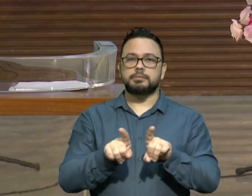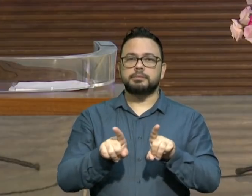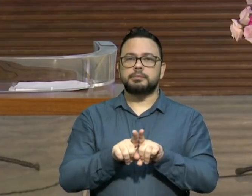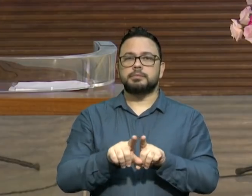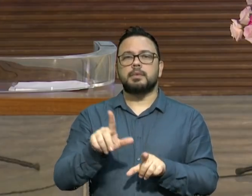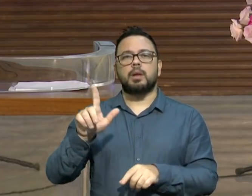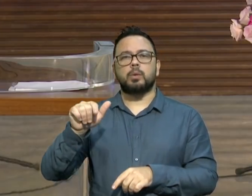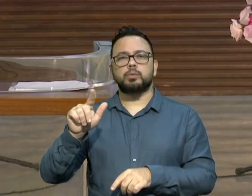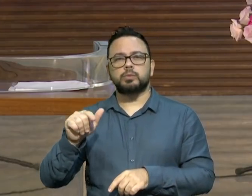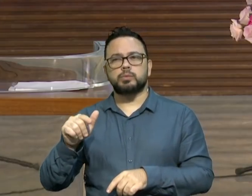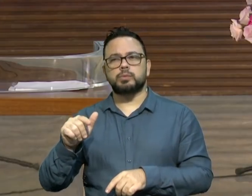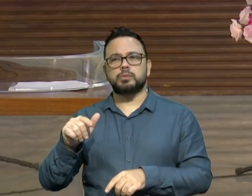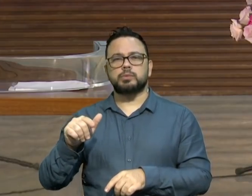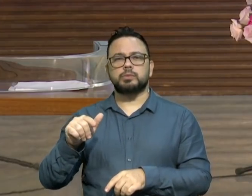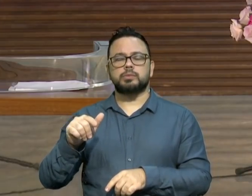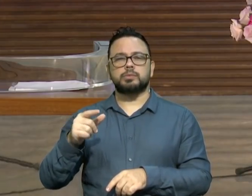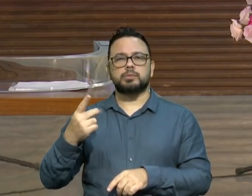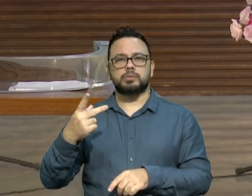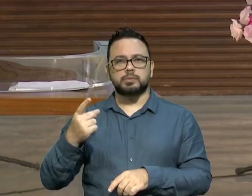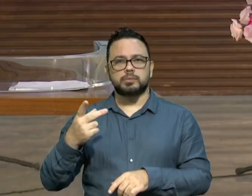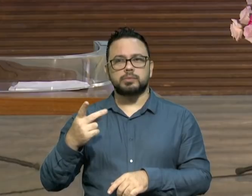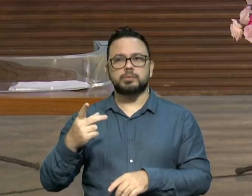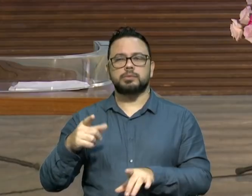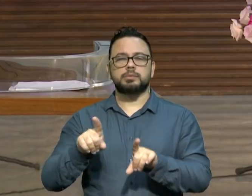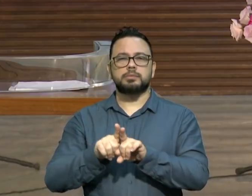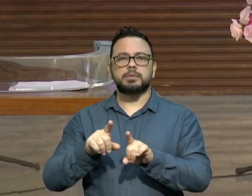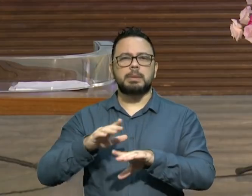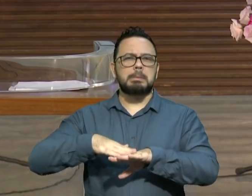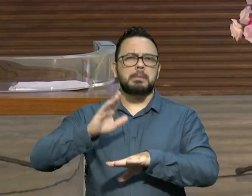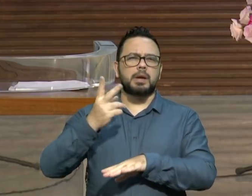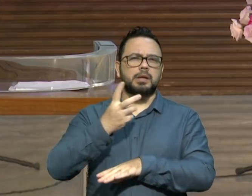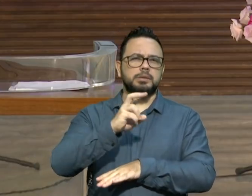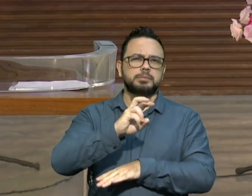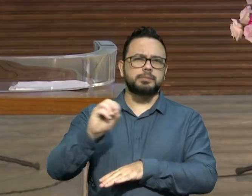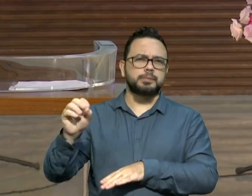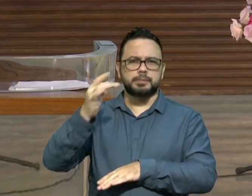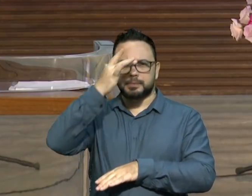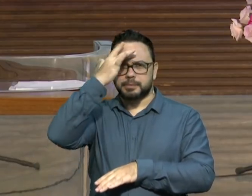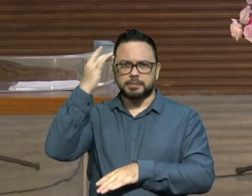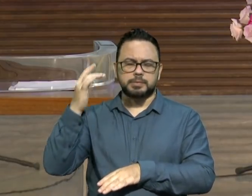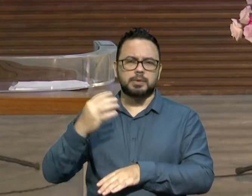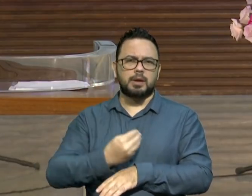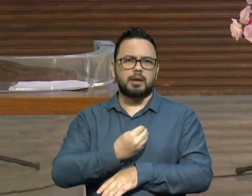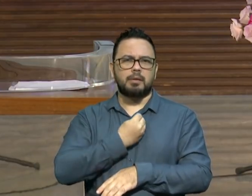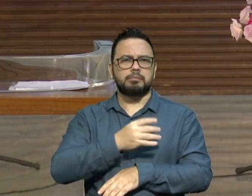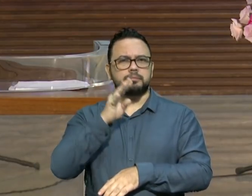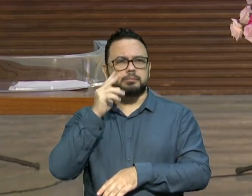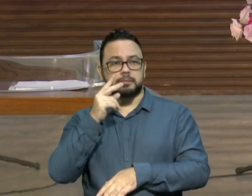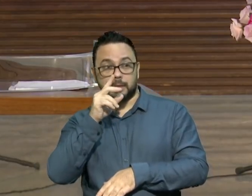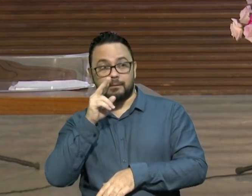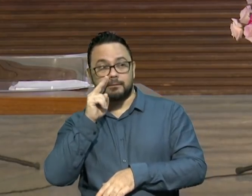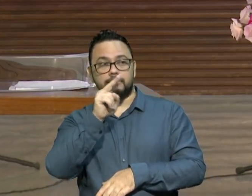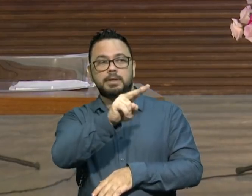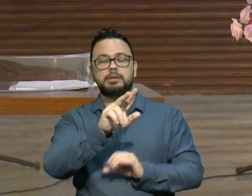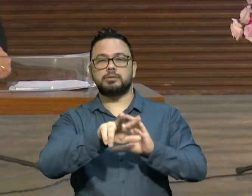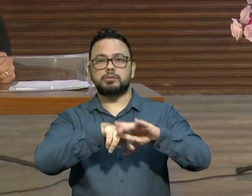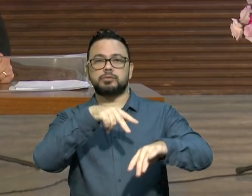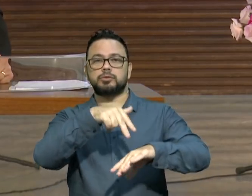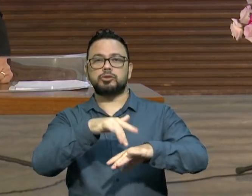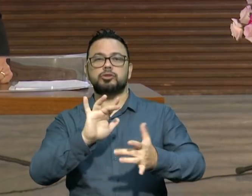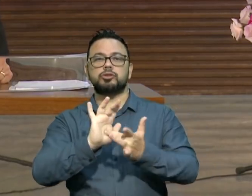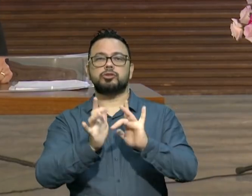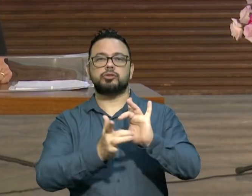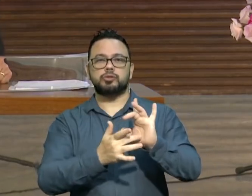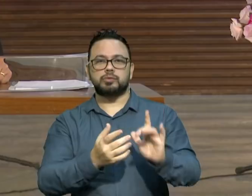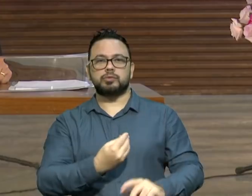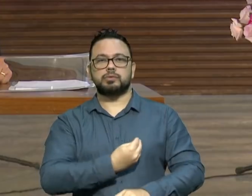depois foi visto também por mais de quinhentos irmãos de uma sua vez dos quais a maioria sobrevive até agora porém alguns já dormem